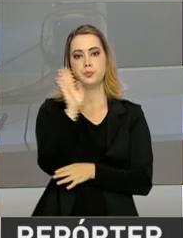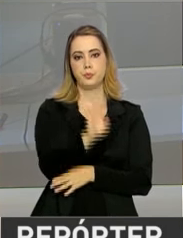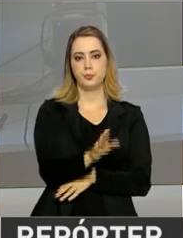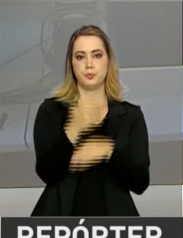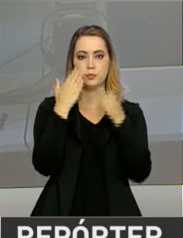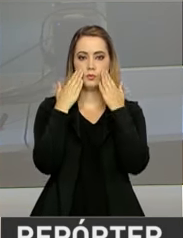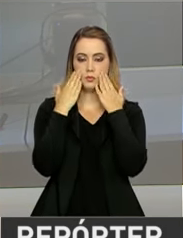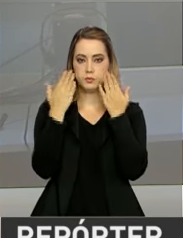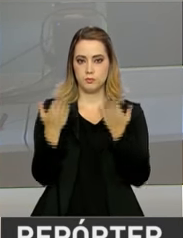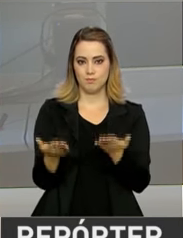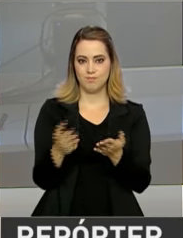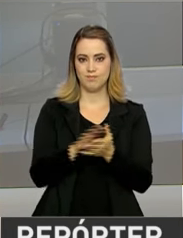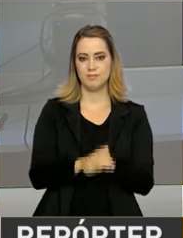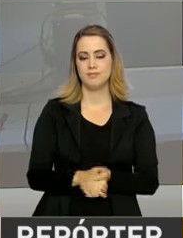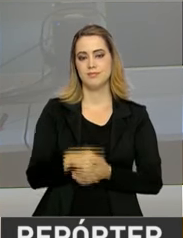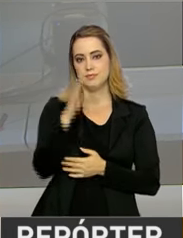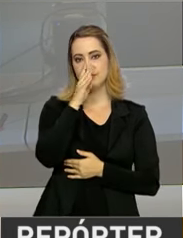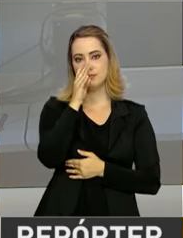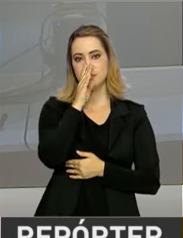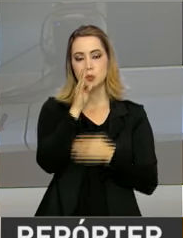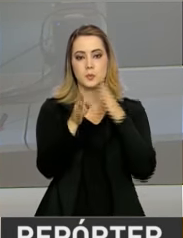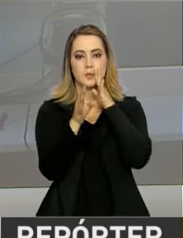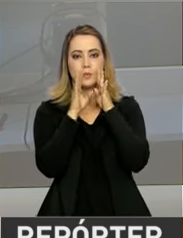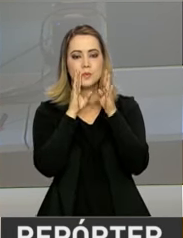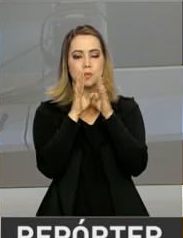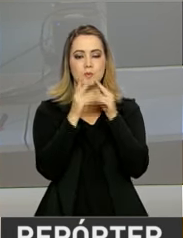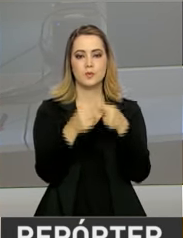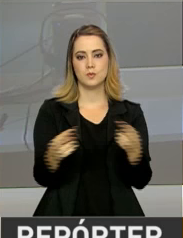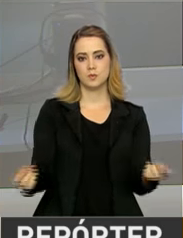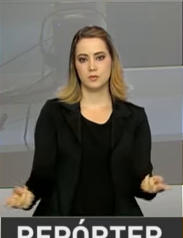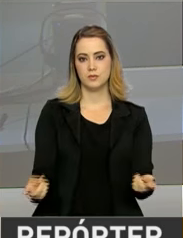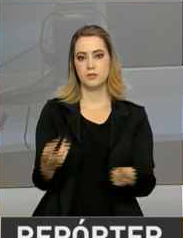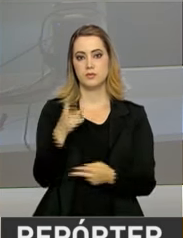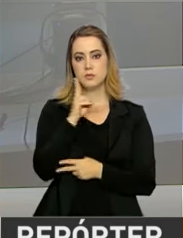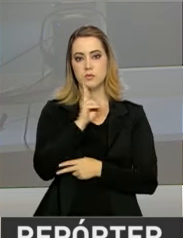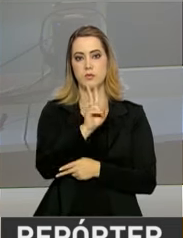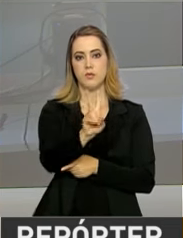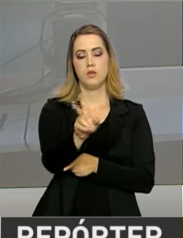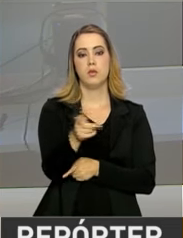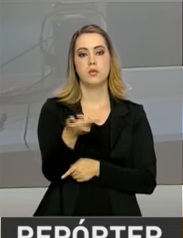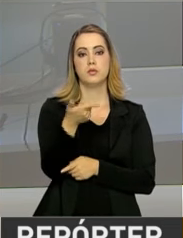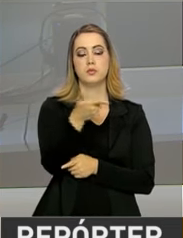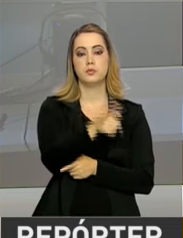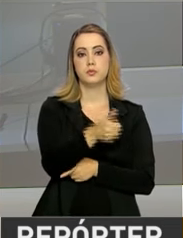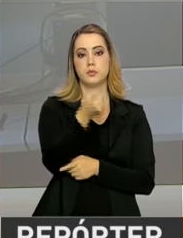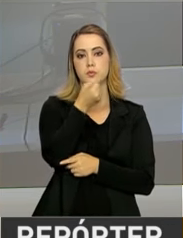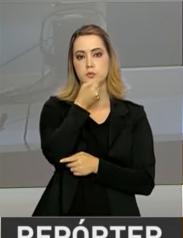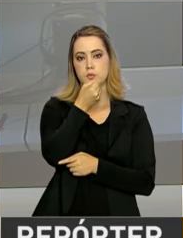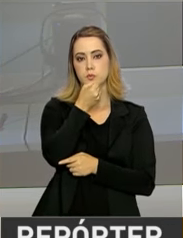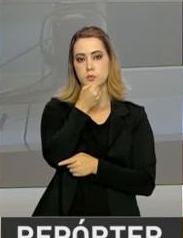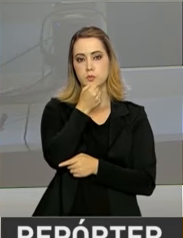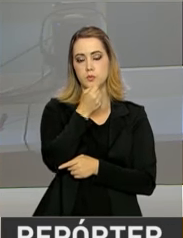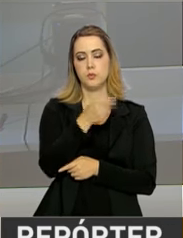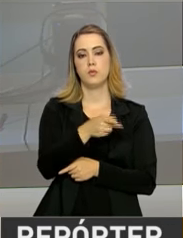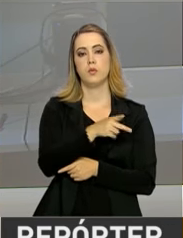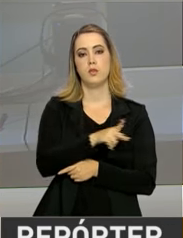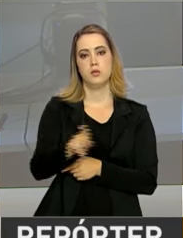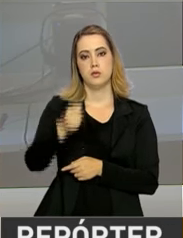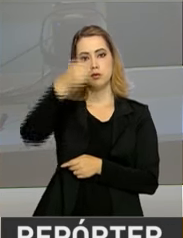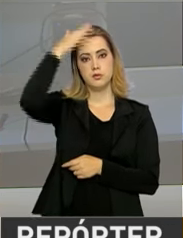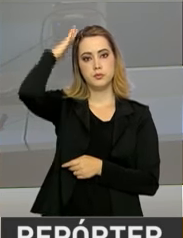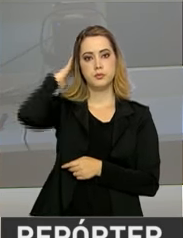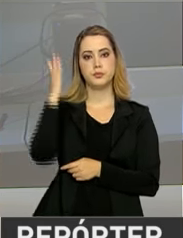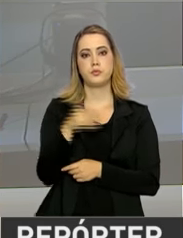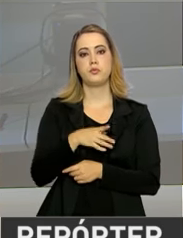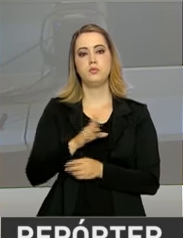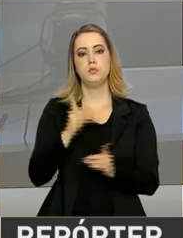da tarde na nossa próxima edição acompanhe as novidades também pelas nossas redes sociais veja agora a representação do discurso do presidente michel